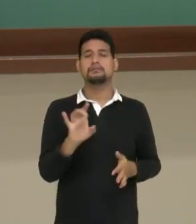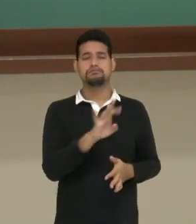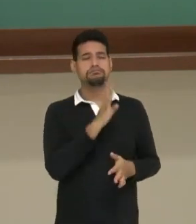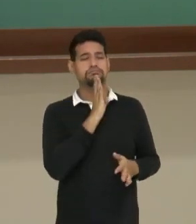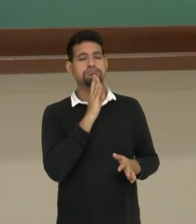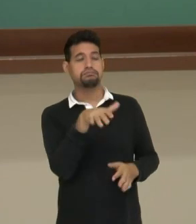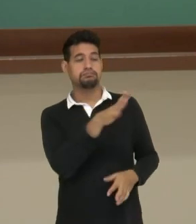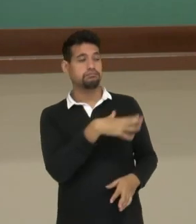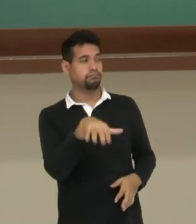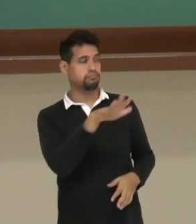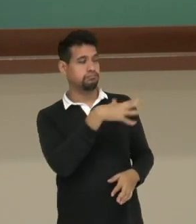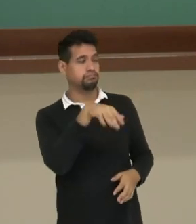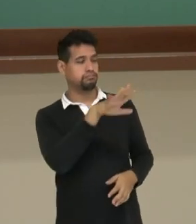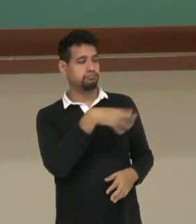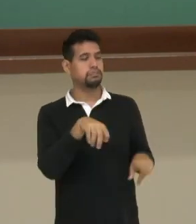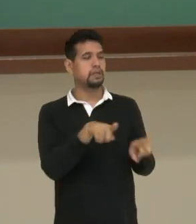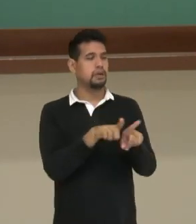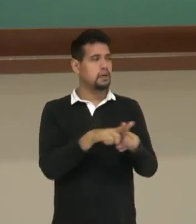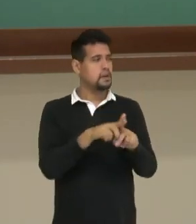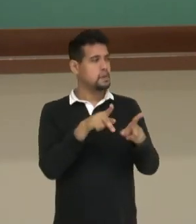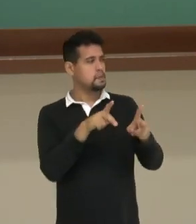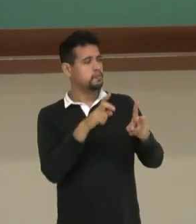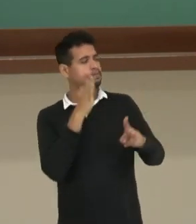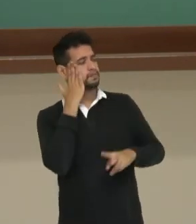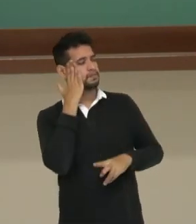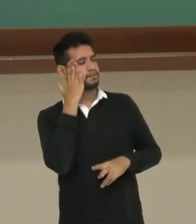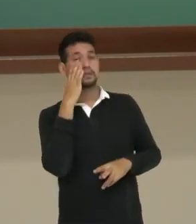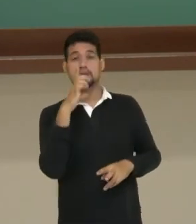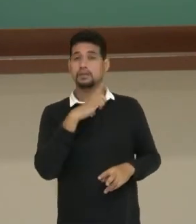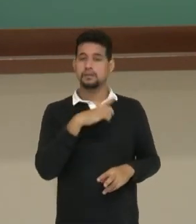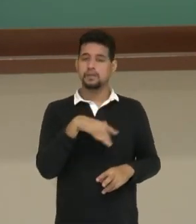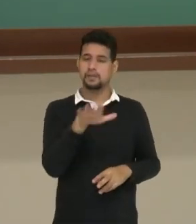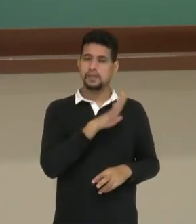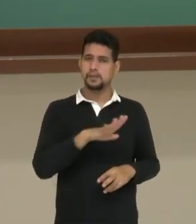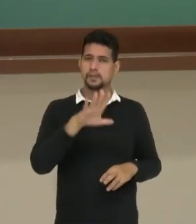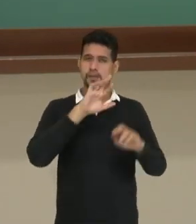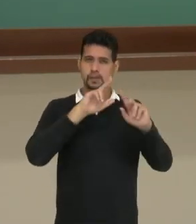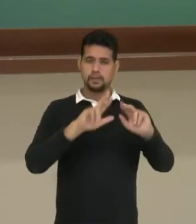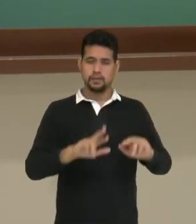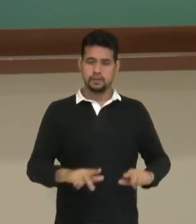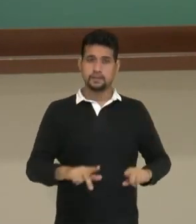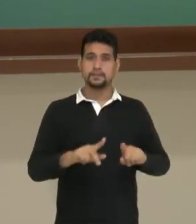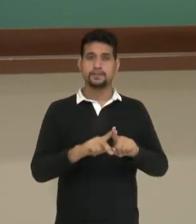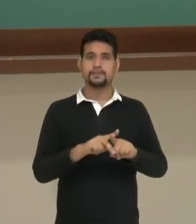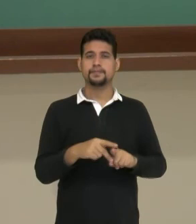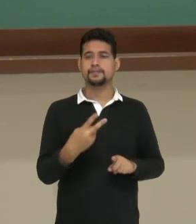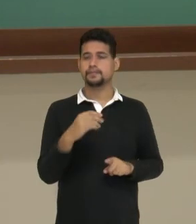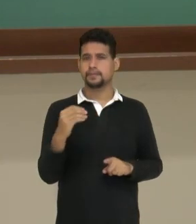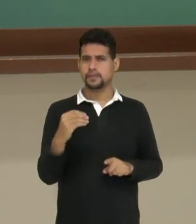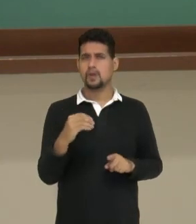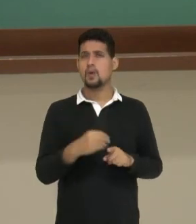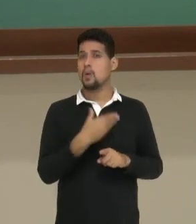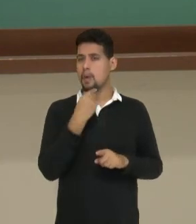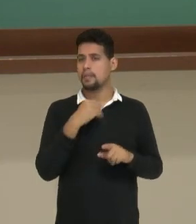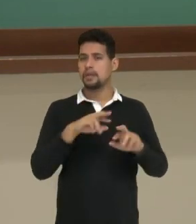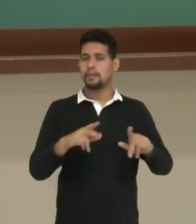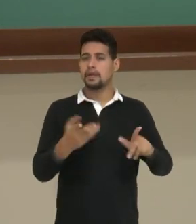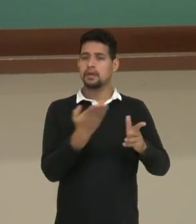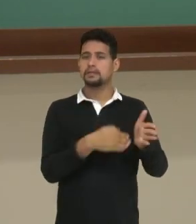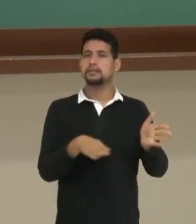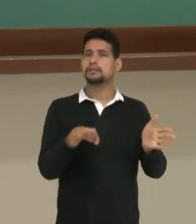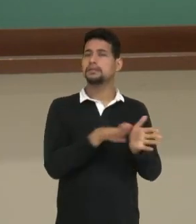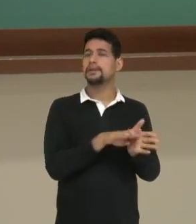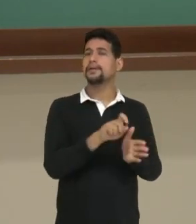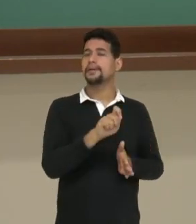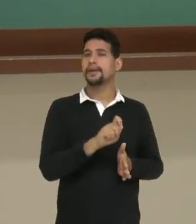conhecendo a região, né? Sabe que tem terra, organiza uma expedição com 200 homens e vem,